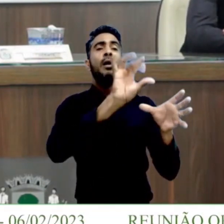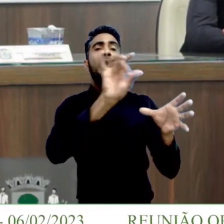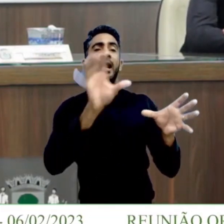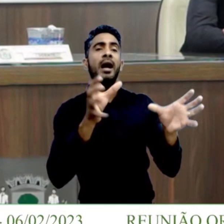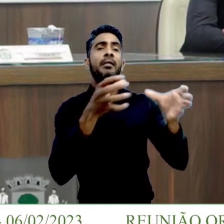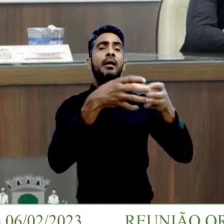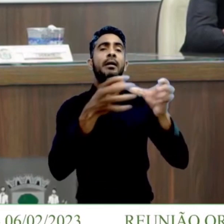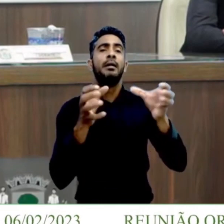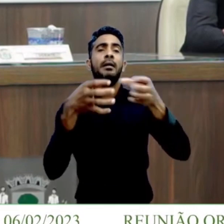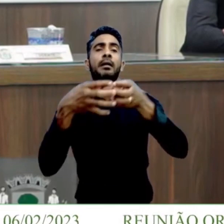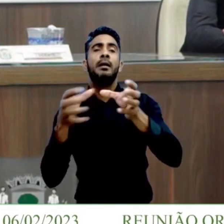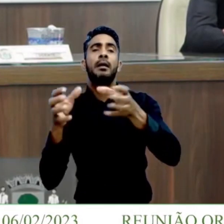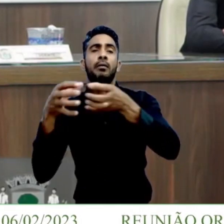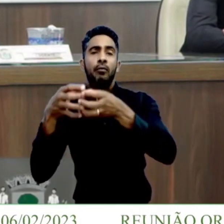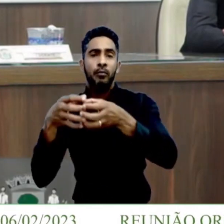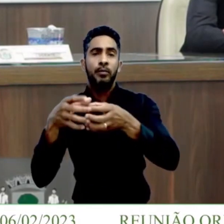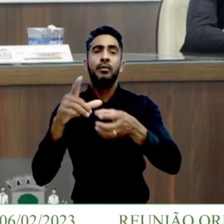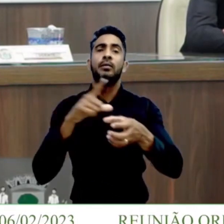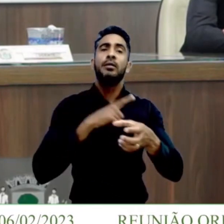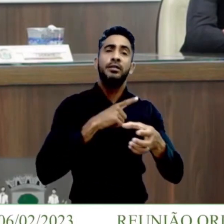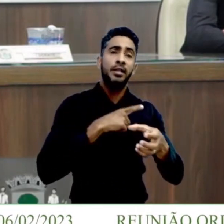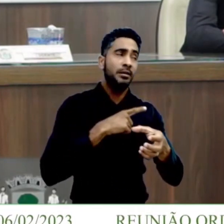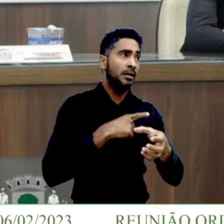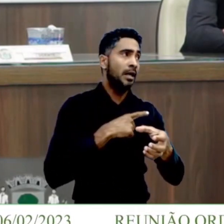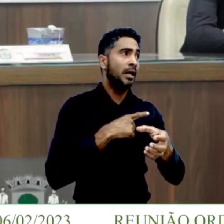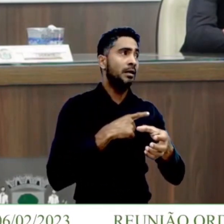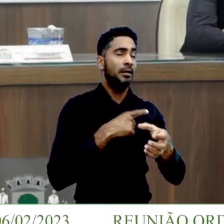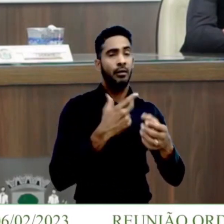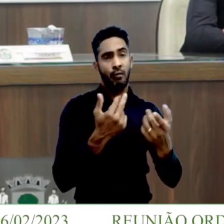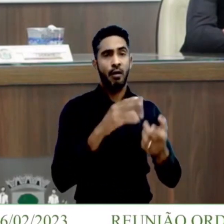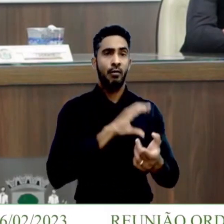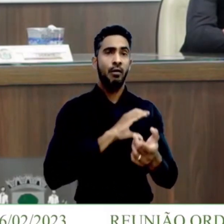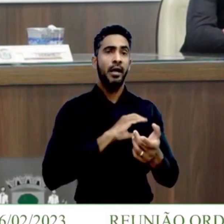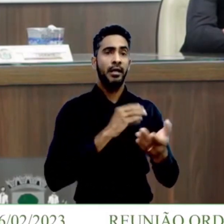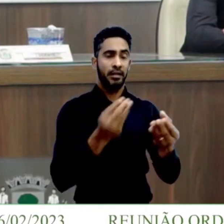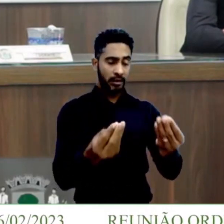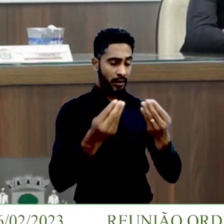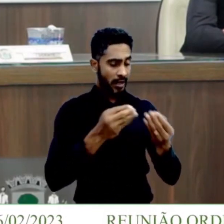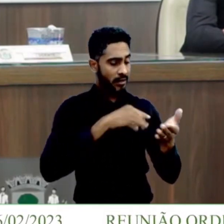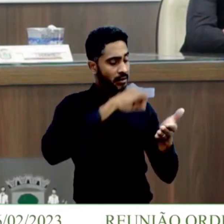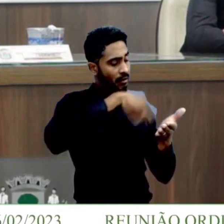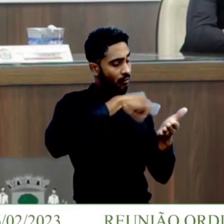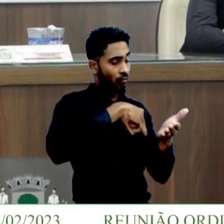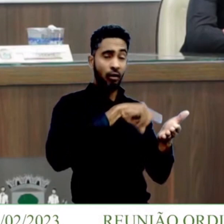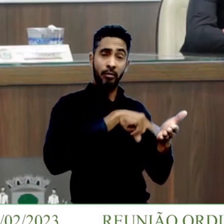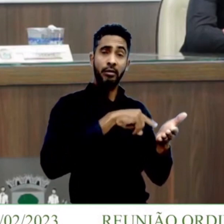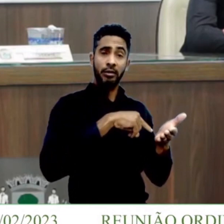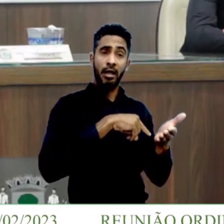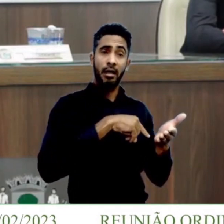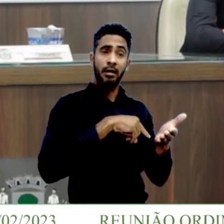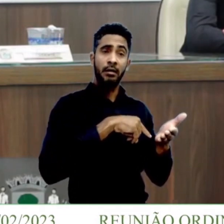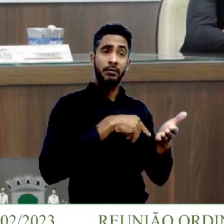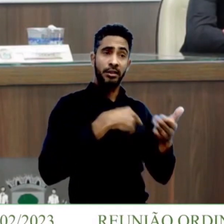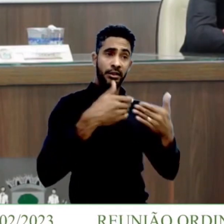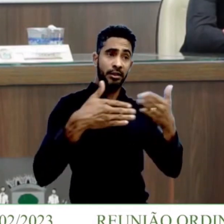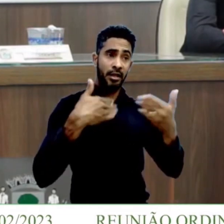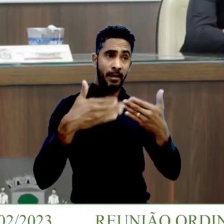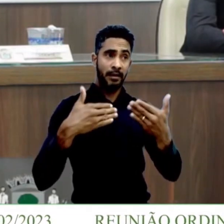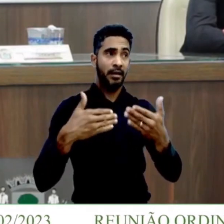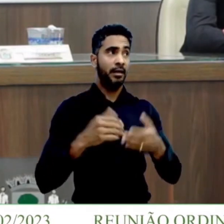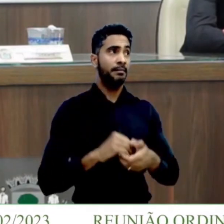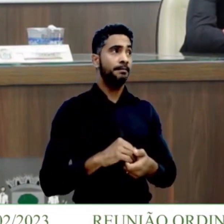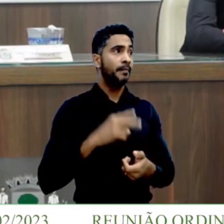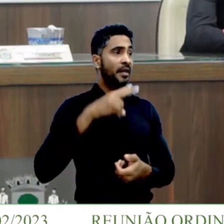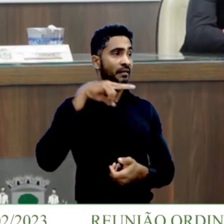e já tragam como disse o colega Ramon, as demandas por escrito para a gente debater entre os colegas, ok? Com a